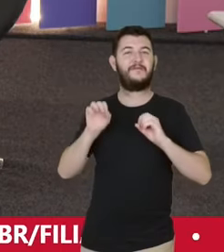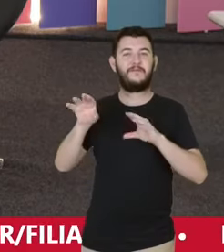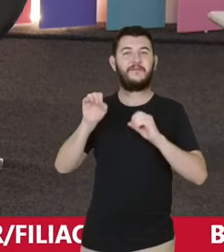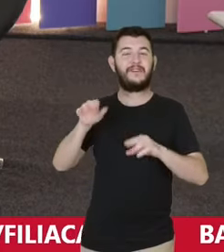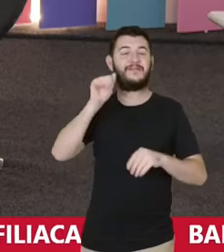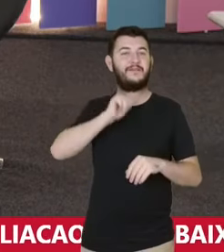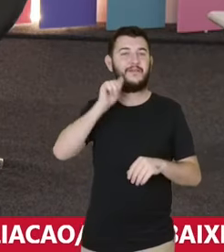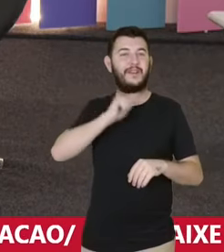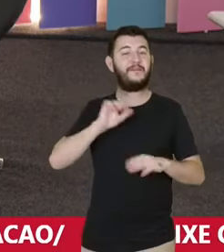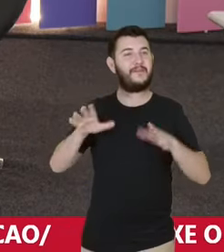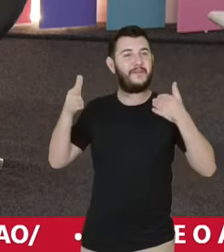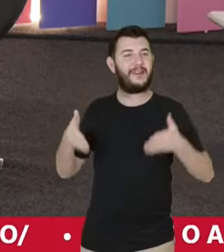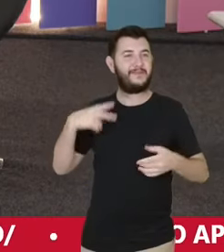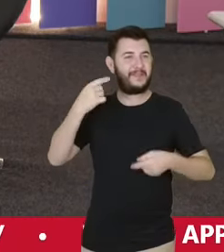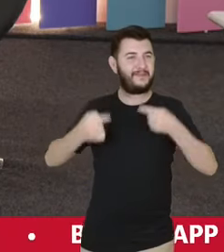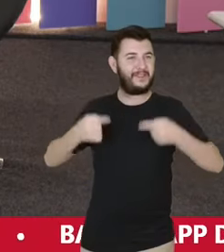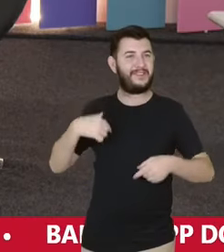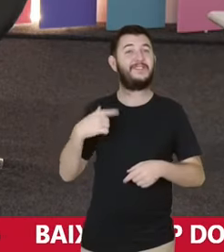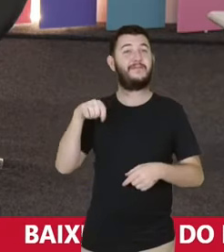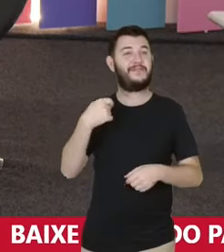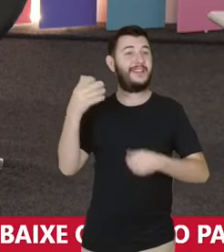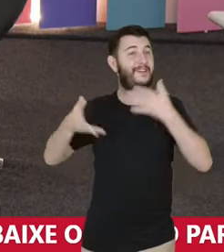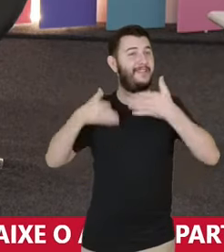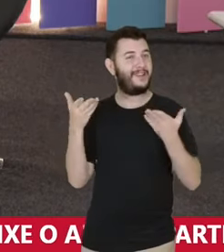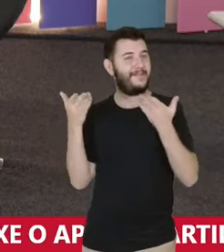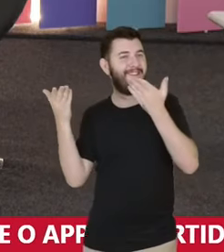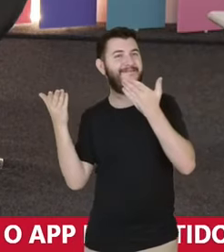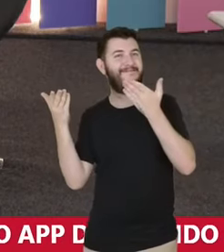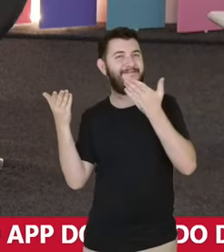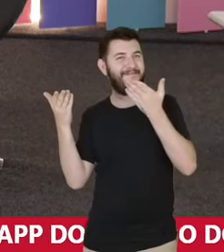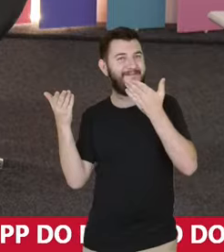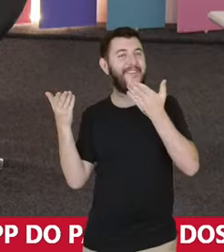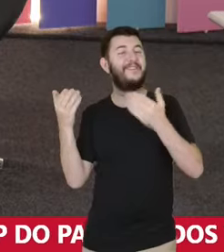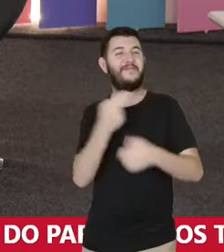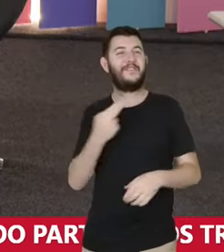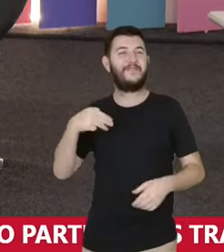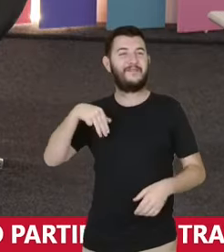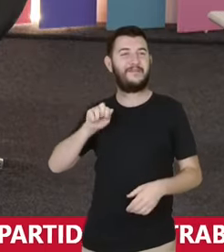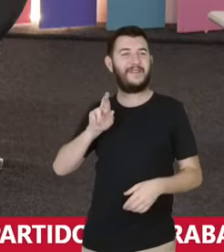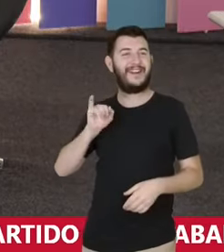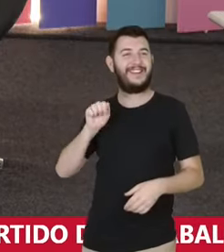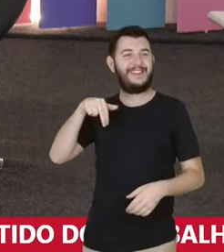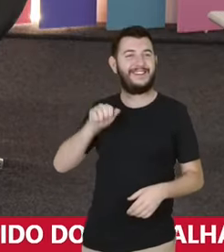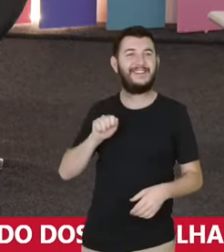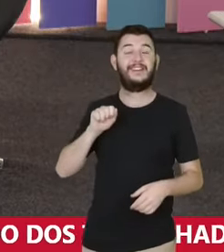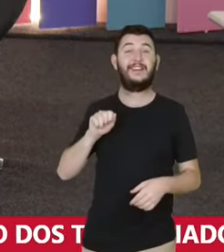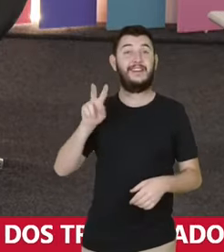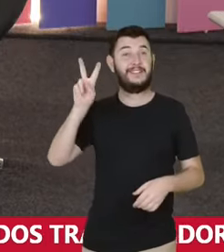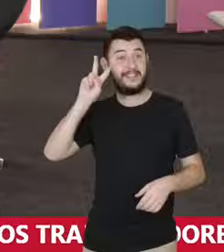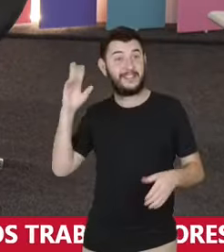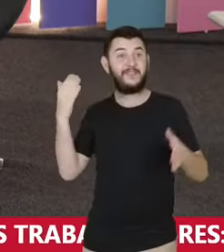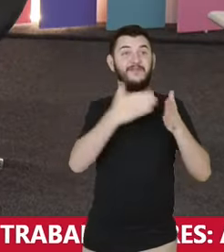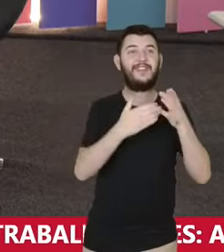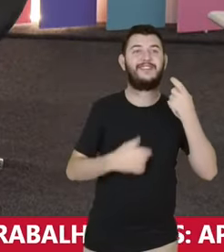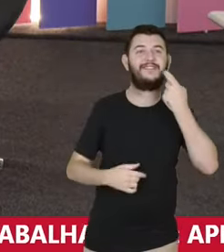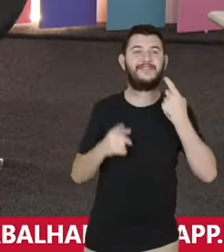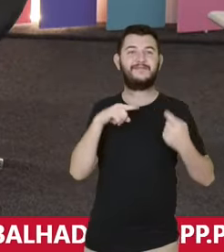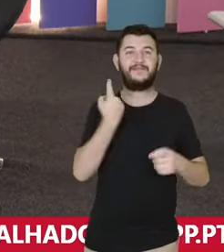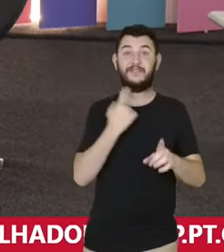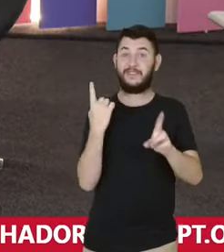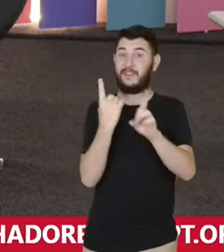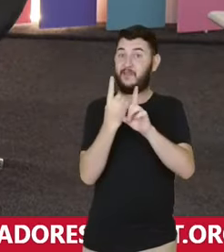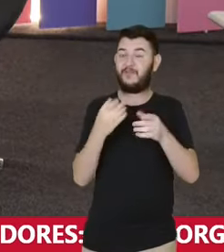a disputa política. Eu sou a Mariana Jacob, esse é meu sinal em Libras, e de segunda a sexta-feira nós nos encontramos às